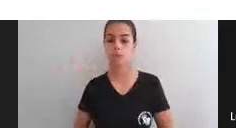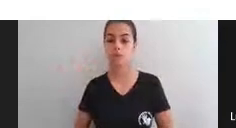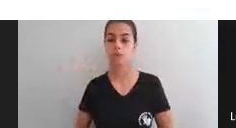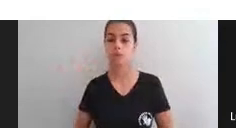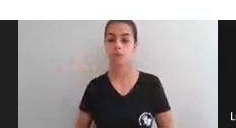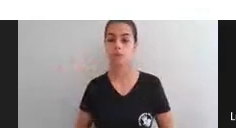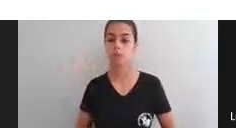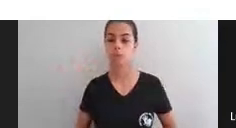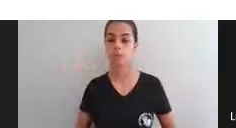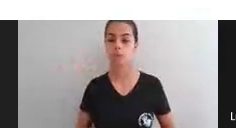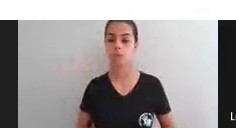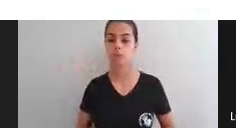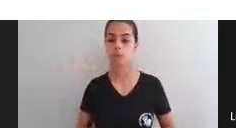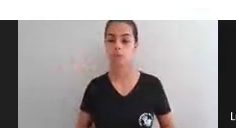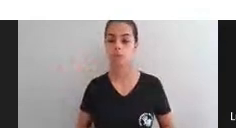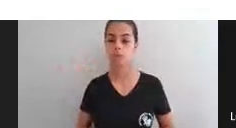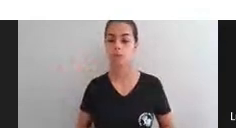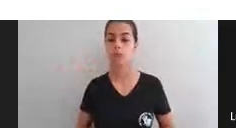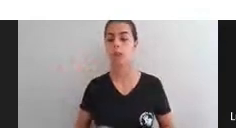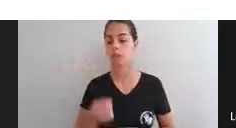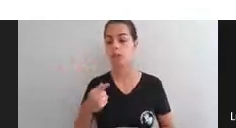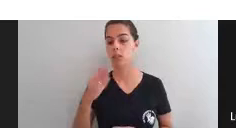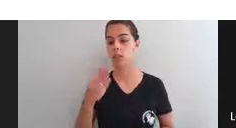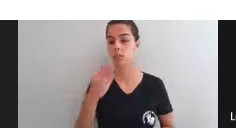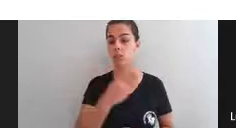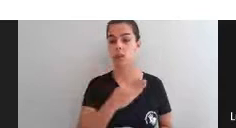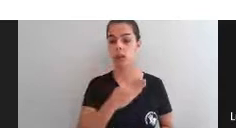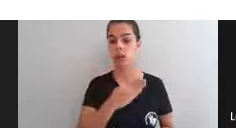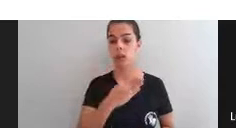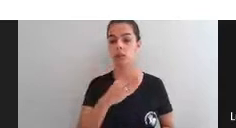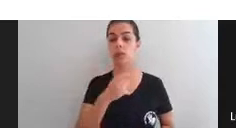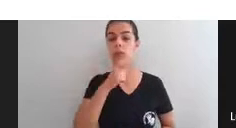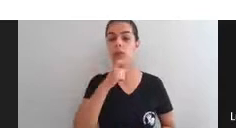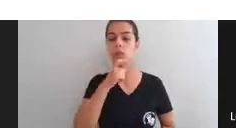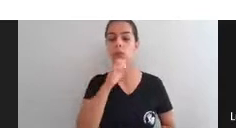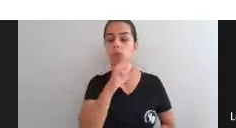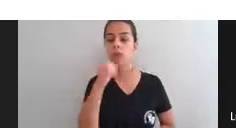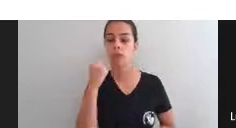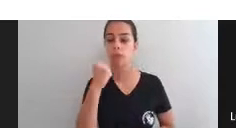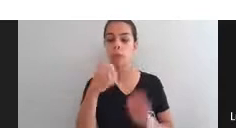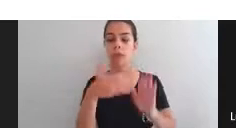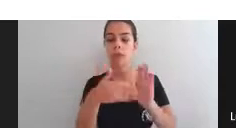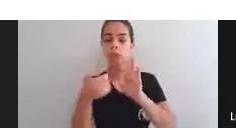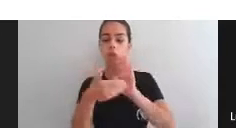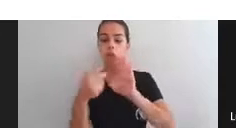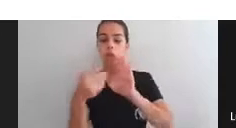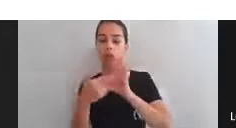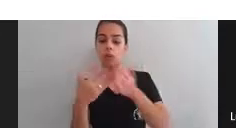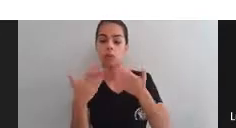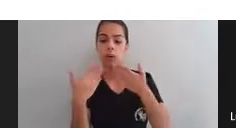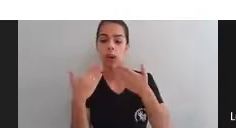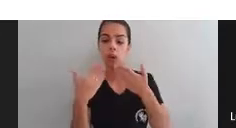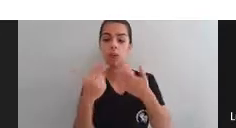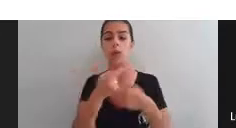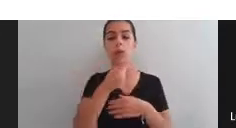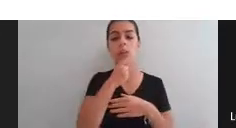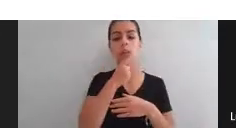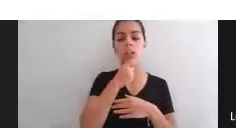diretamente sobre o refrigerador, né? Retirando o calor da fonte fria para a fonte